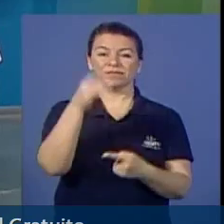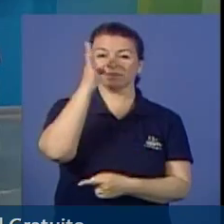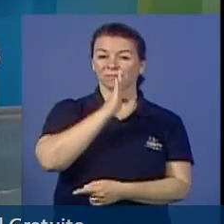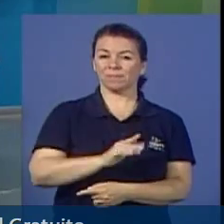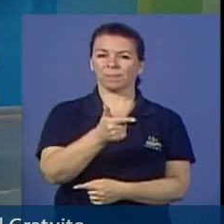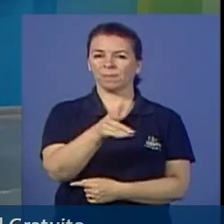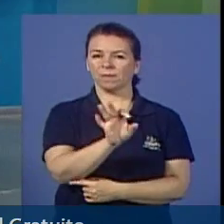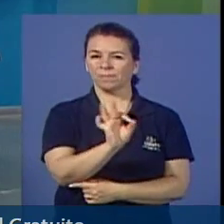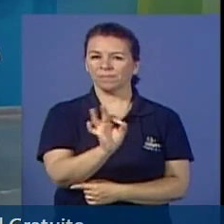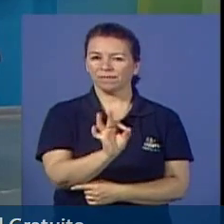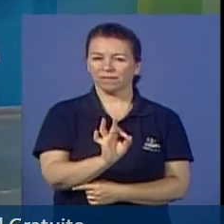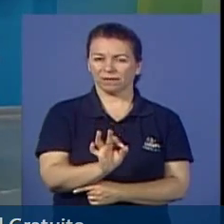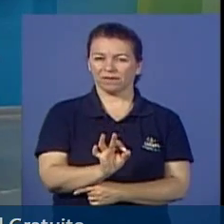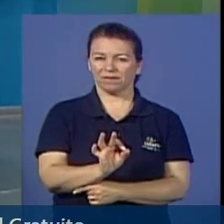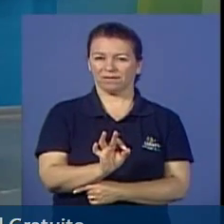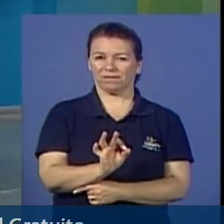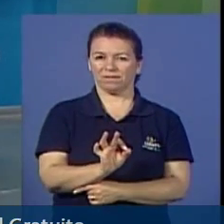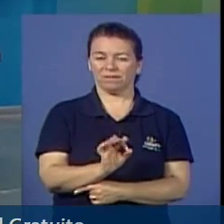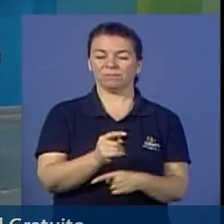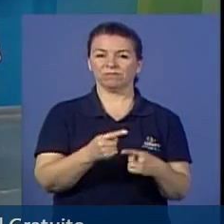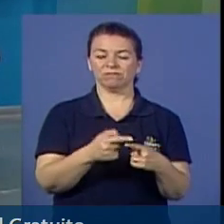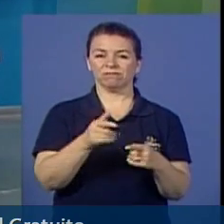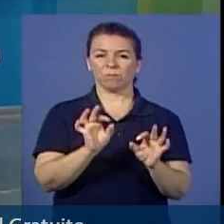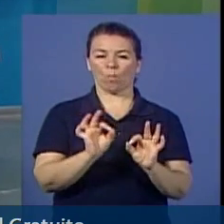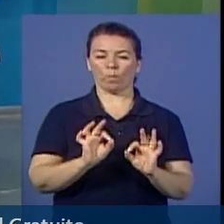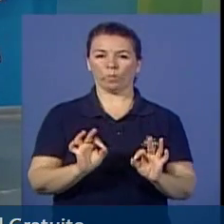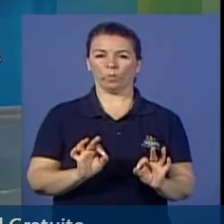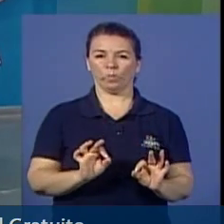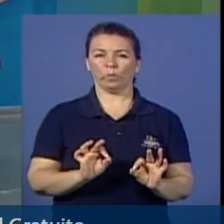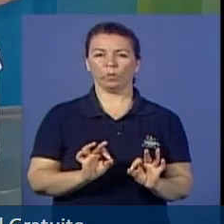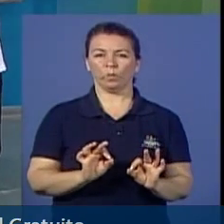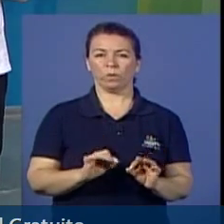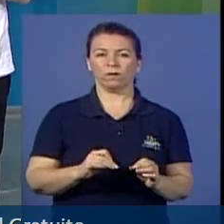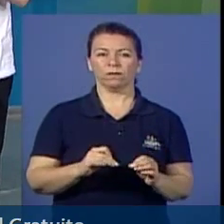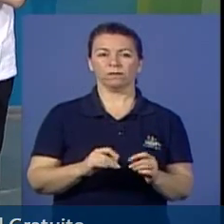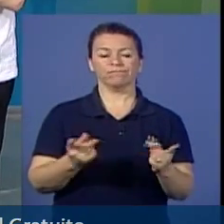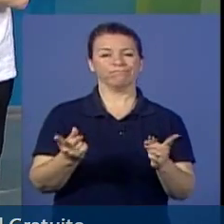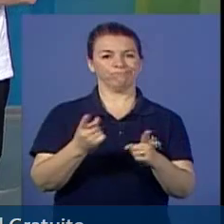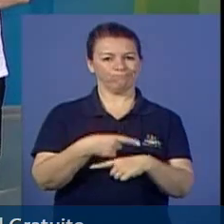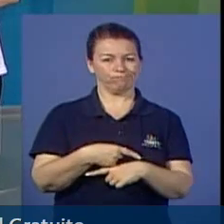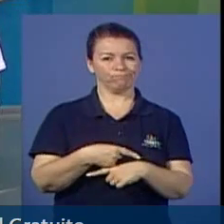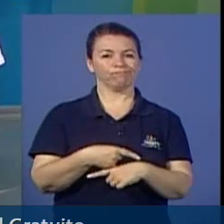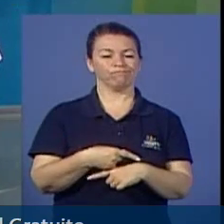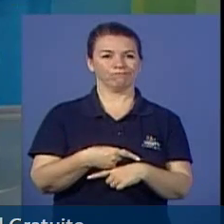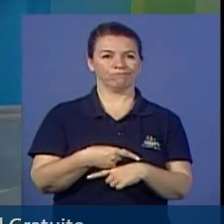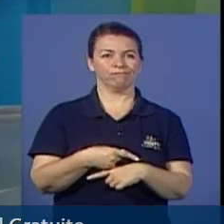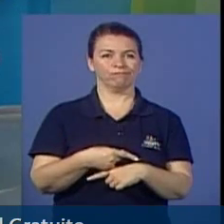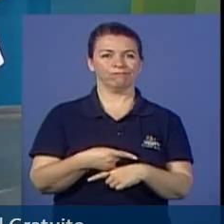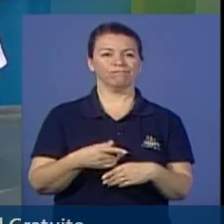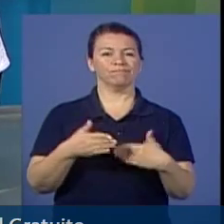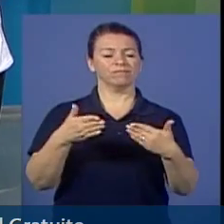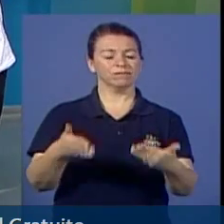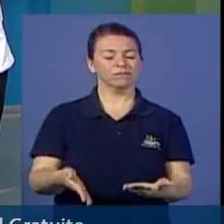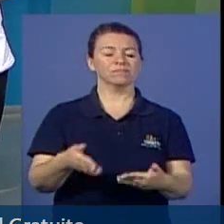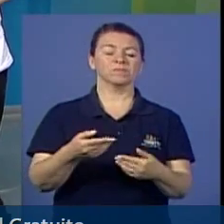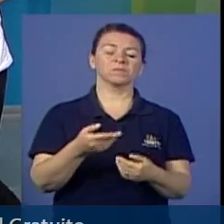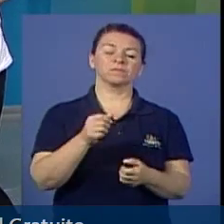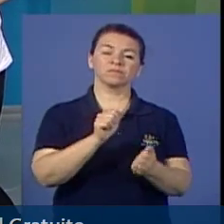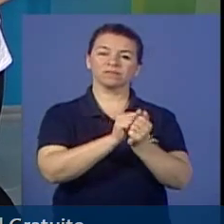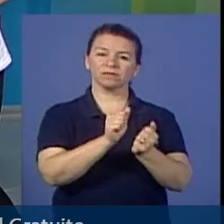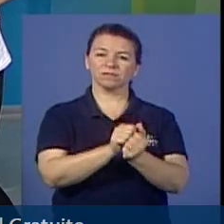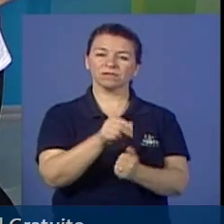democracia esquematizada aí. Muito pelo contrário. E agora, gente... Eu estava aqui com